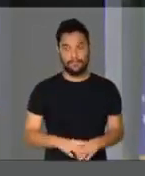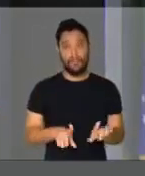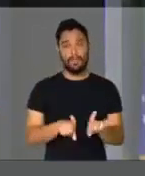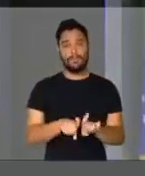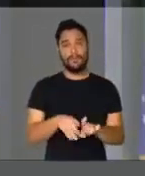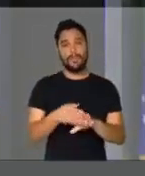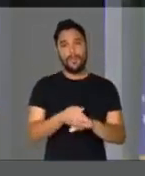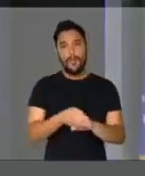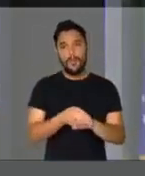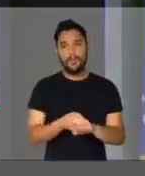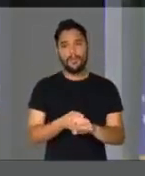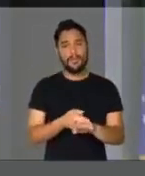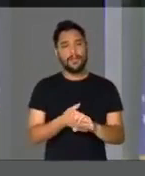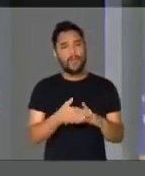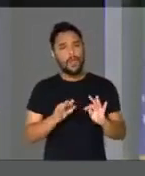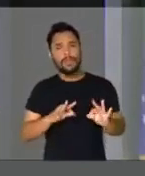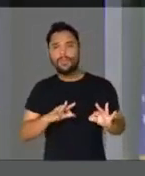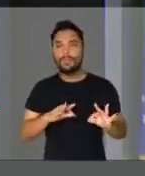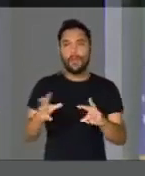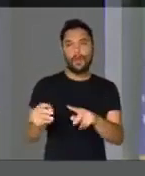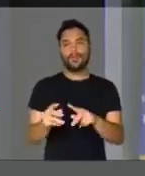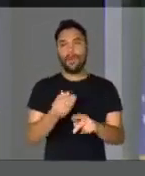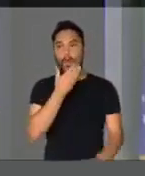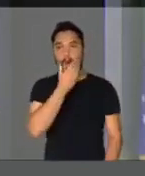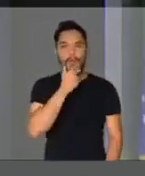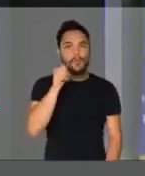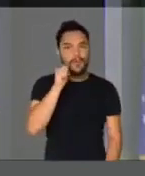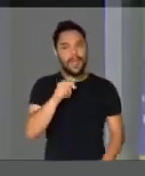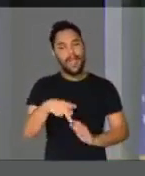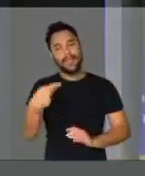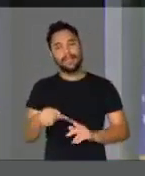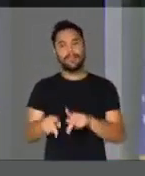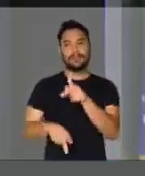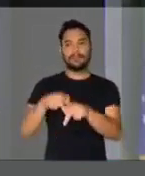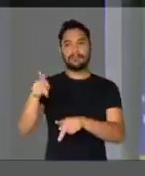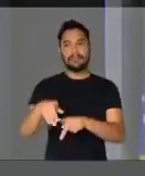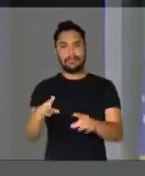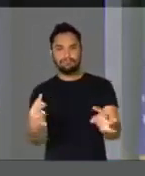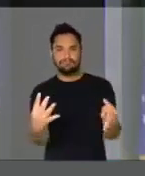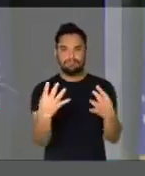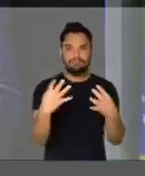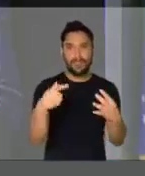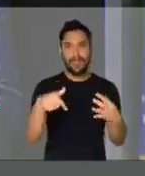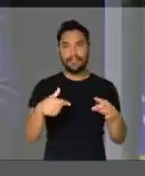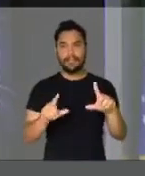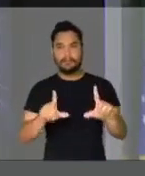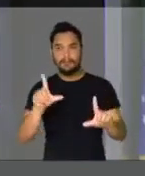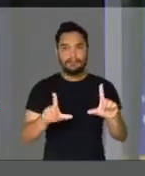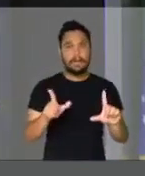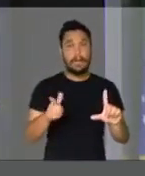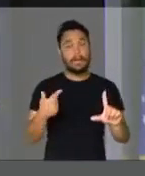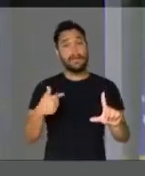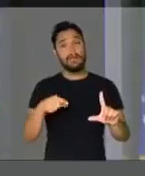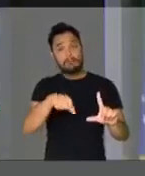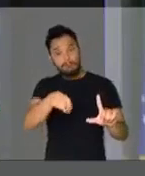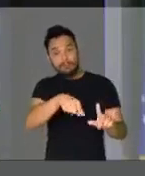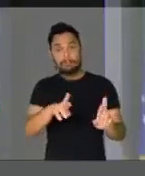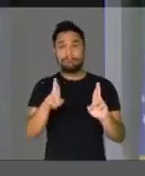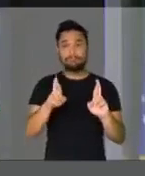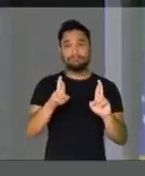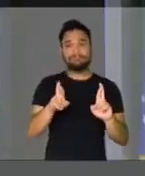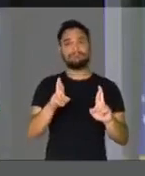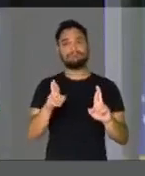Cumprimento também a todos os brasileiros e brasileiras que nos assistem, esperançosos ou mesmo curiosos, via TV